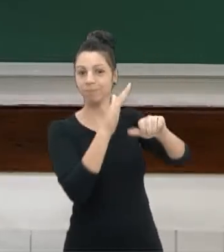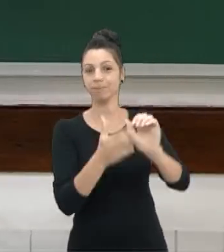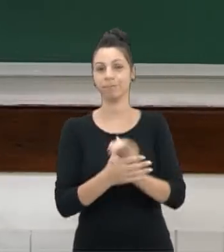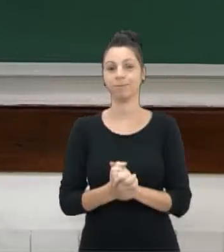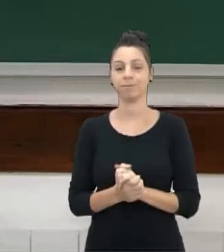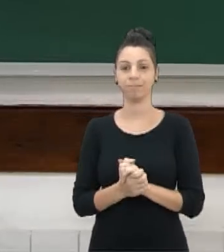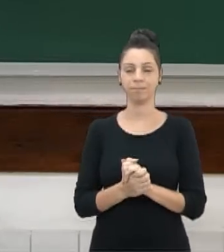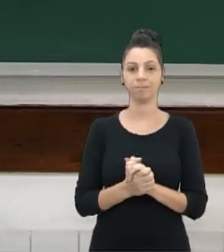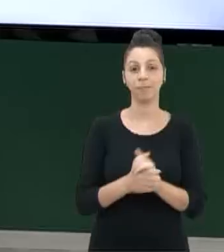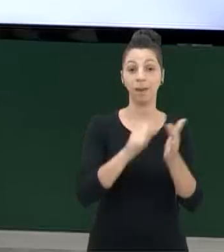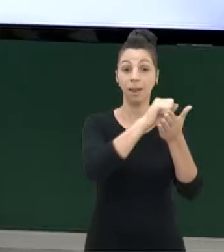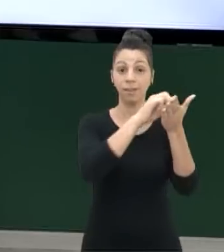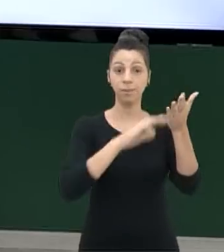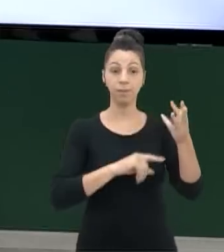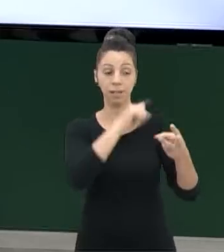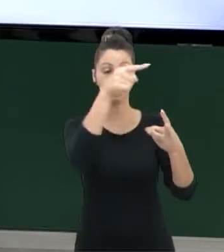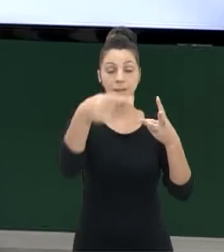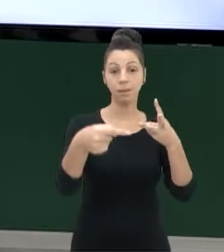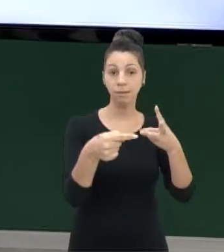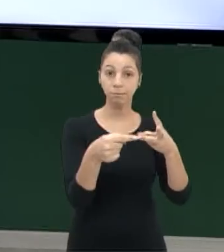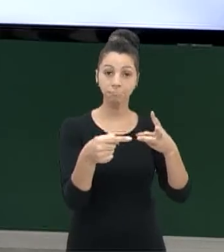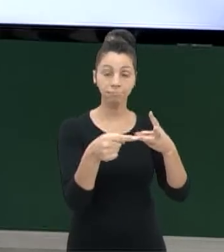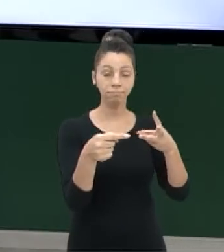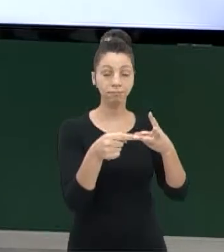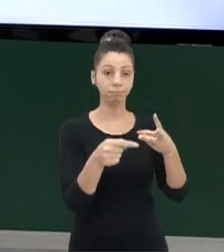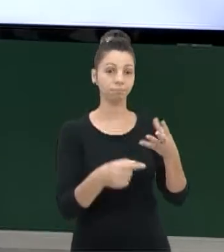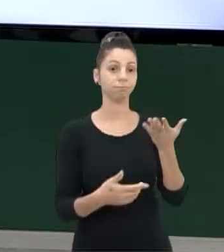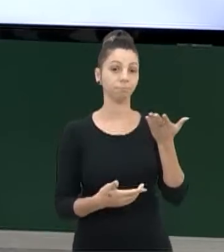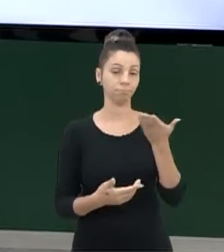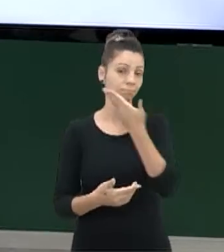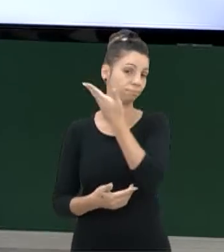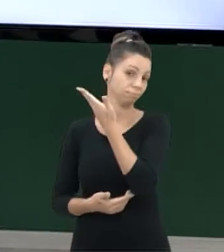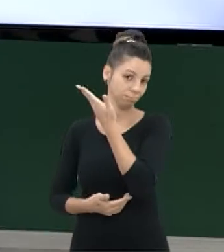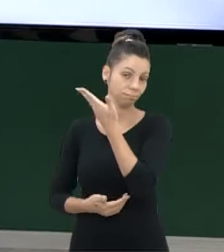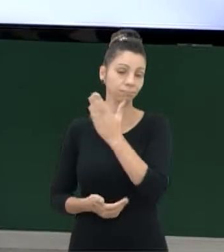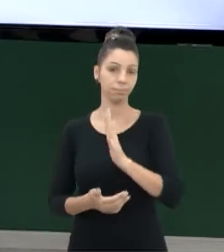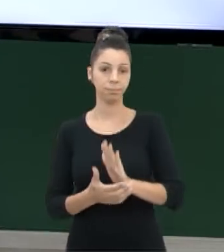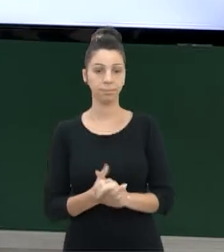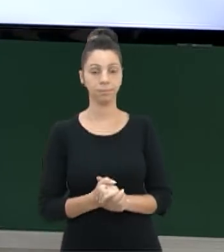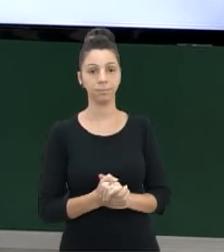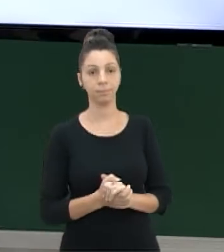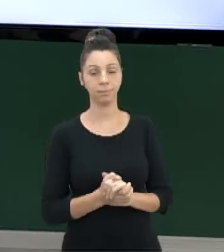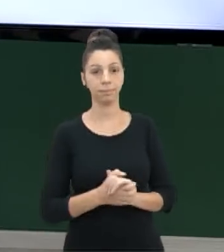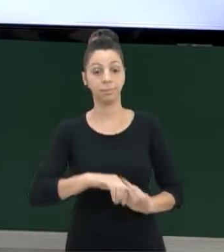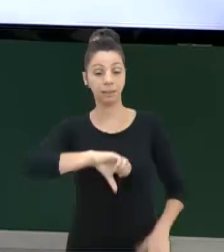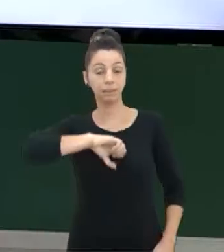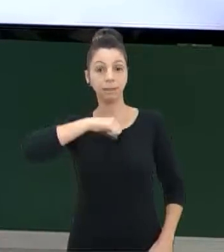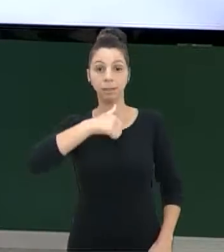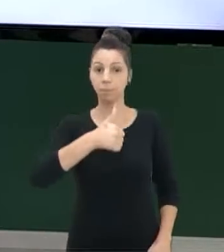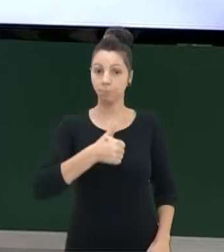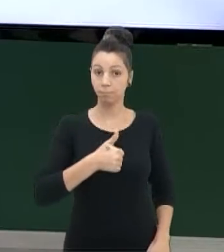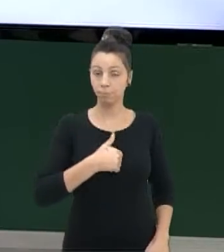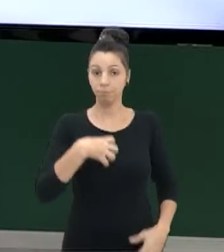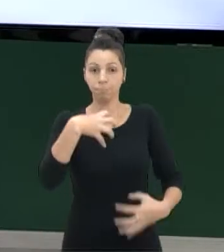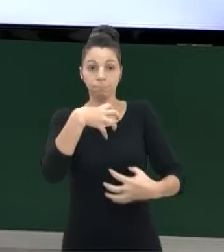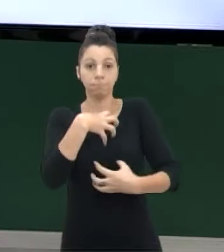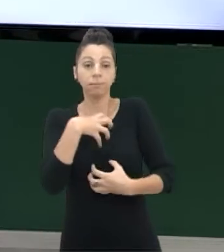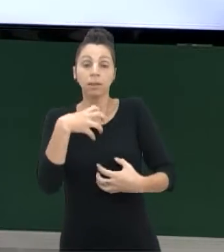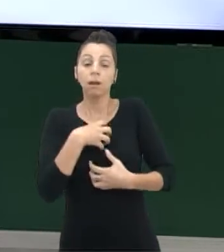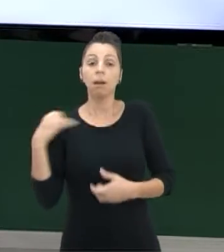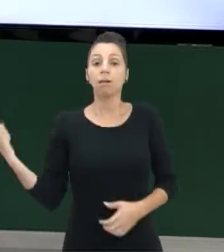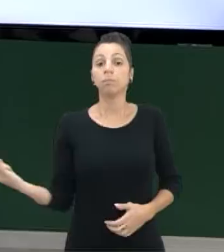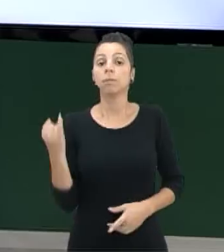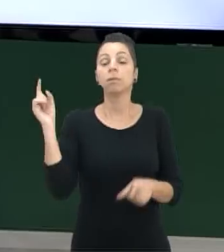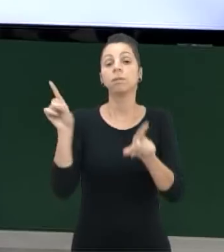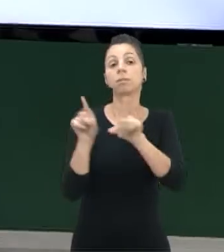Ok, exercício 3, para pensar sobre isso, né? Sobre essa questão socioemocional que é importante também para o nosso aprendizado